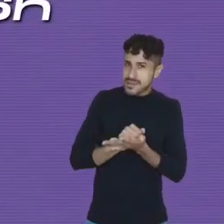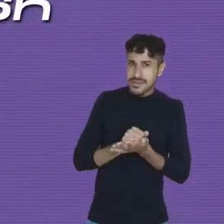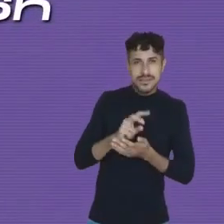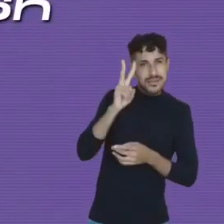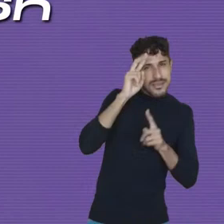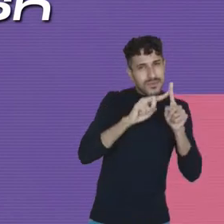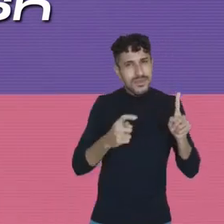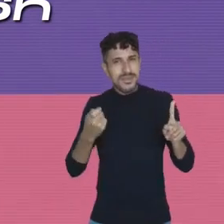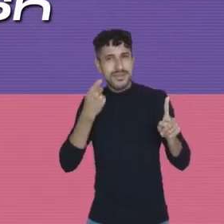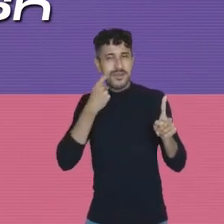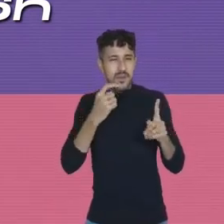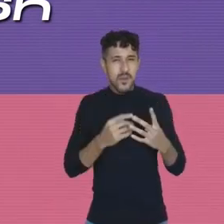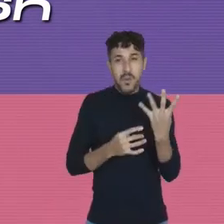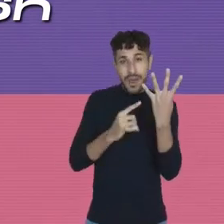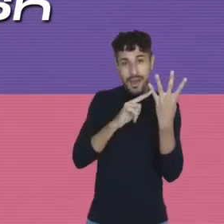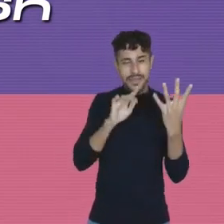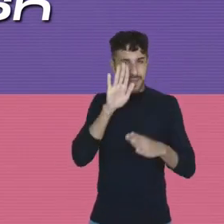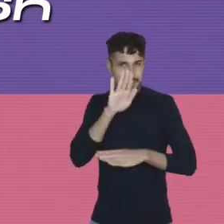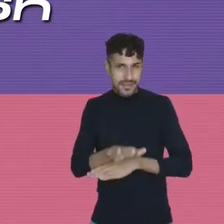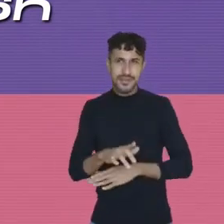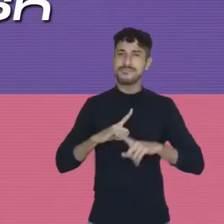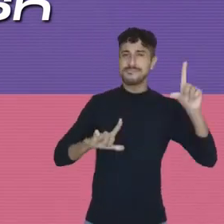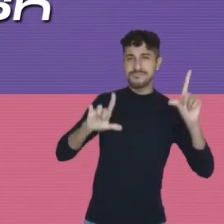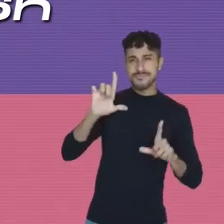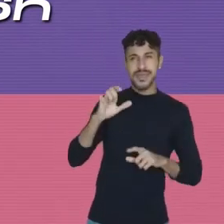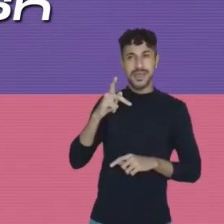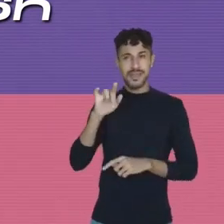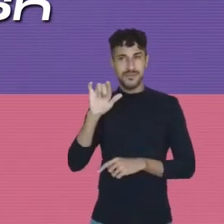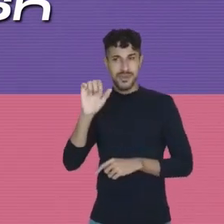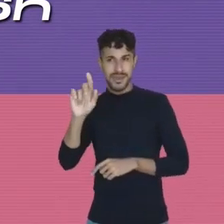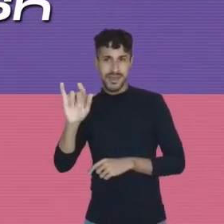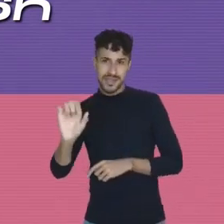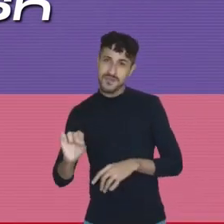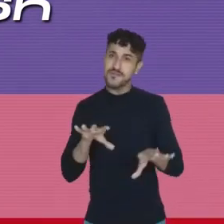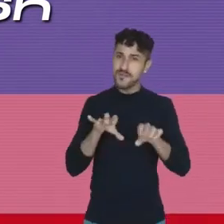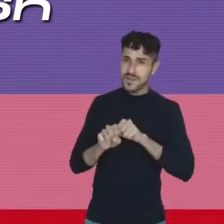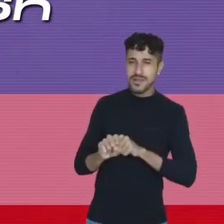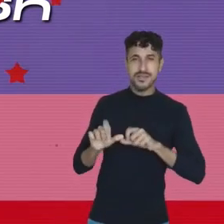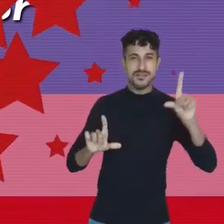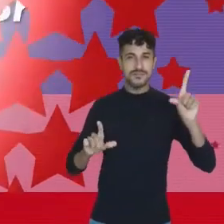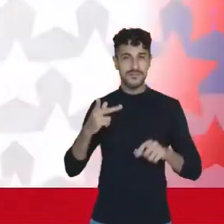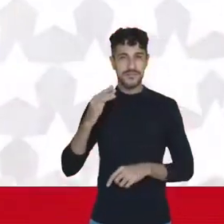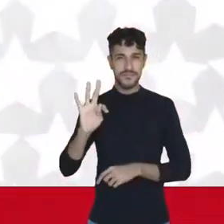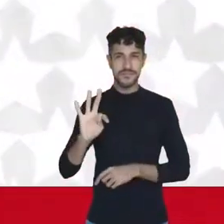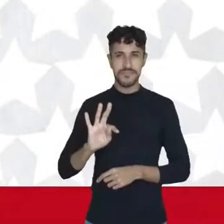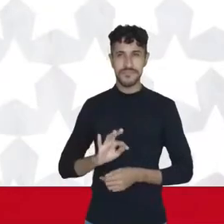segunda a sexta, a partir das 4 da tarde, tem TV Elas por Elas Formação na TV PT.